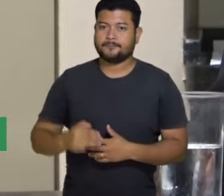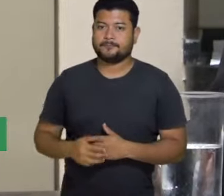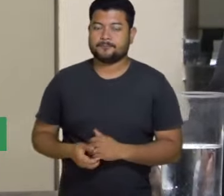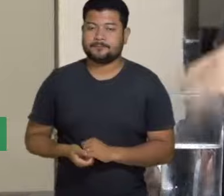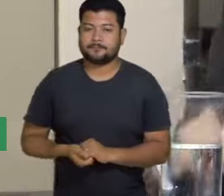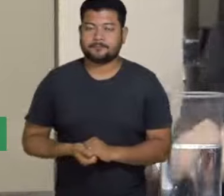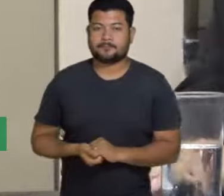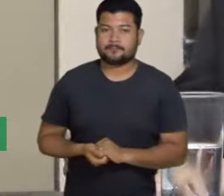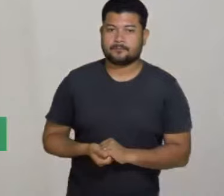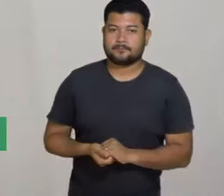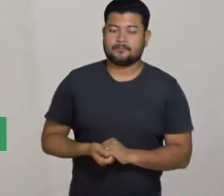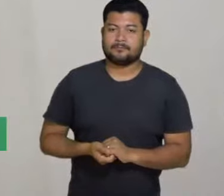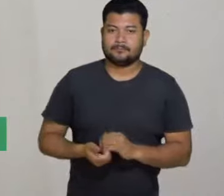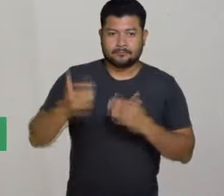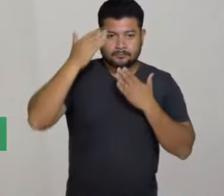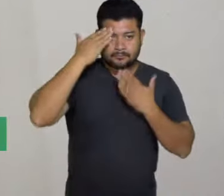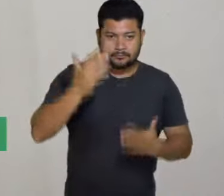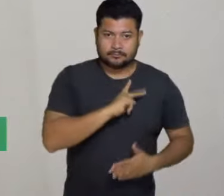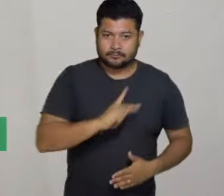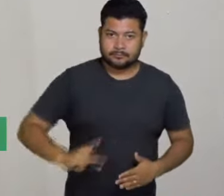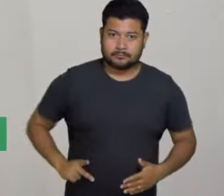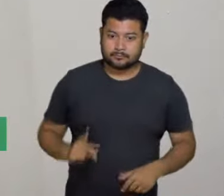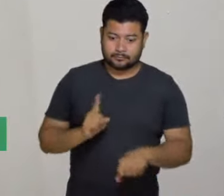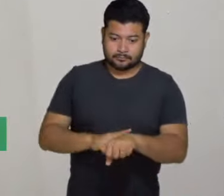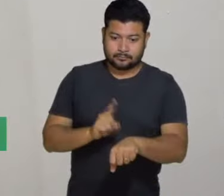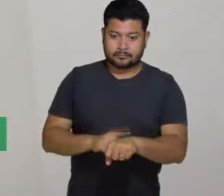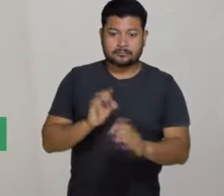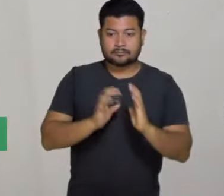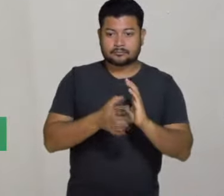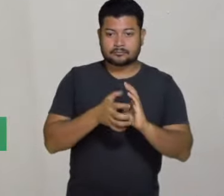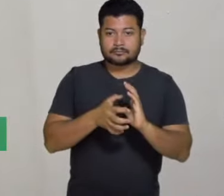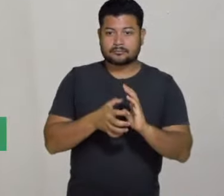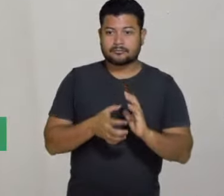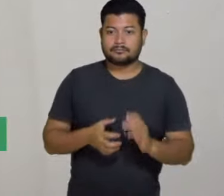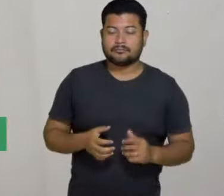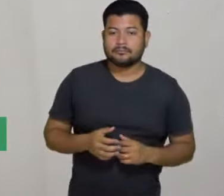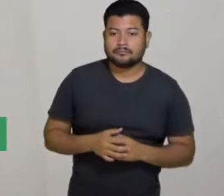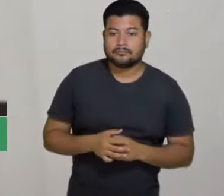senhor presidente. Eu queria, aqui no tempo de partido, inicialmente,